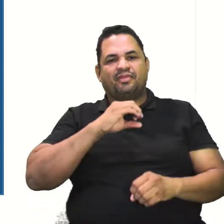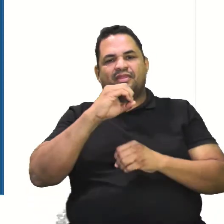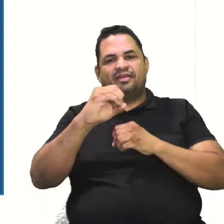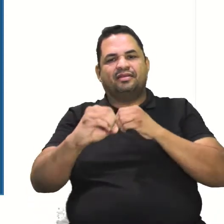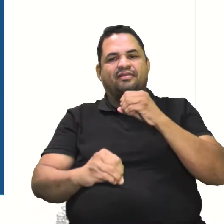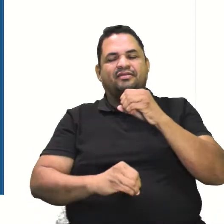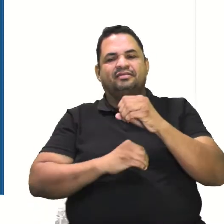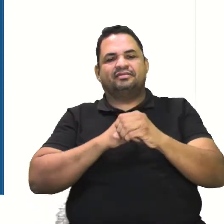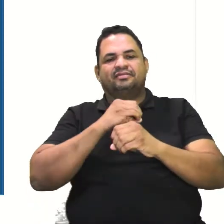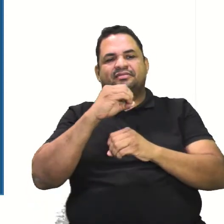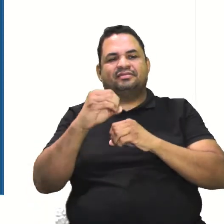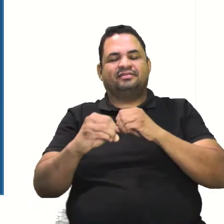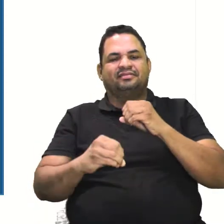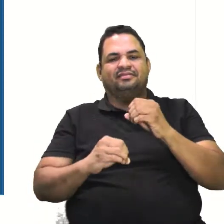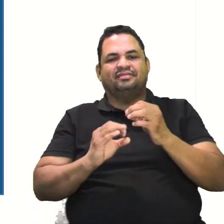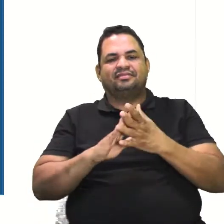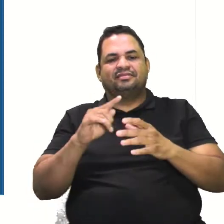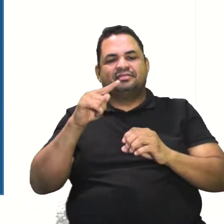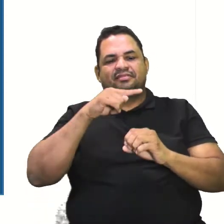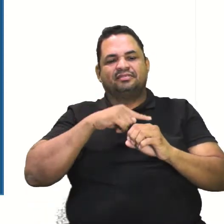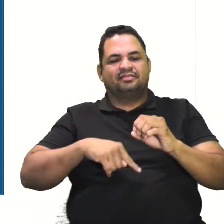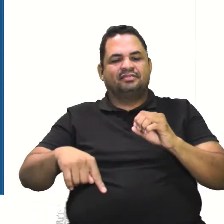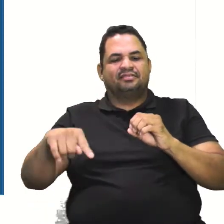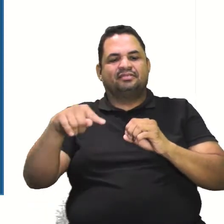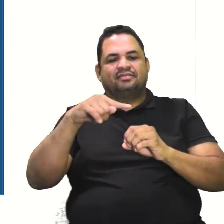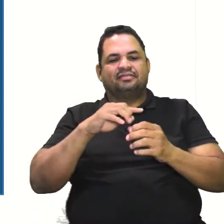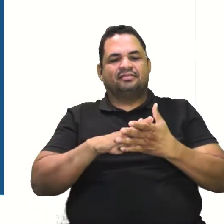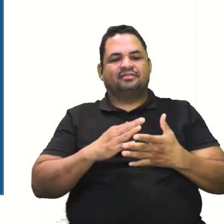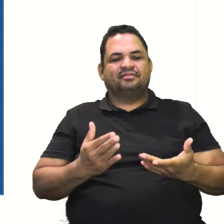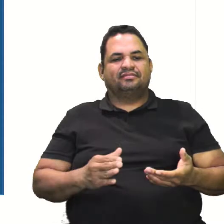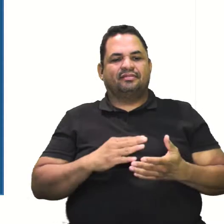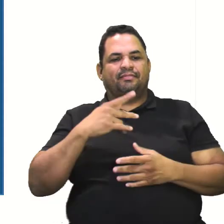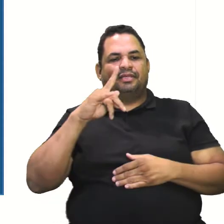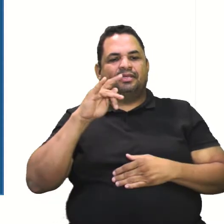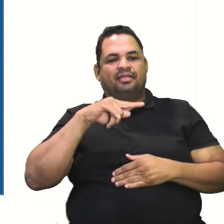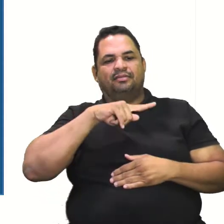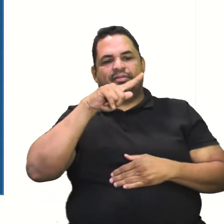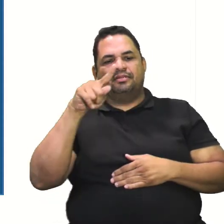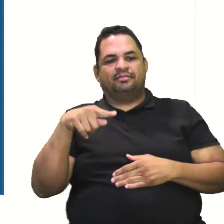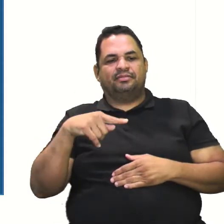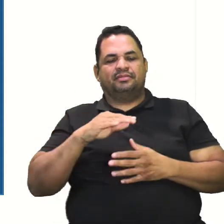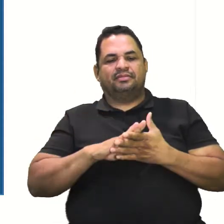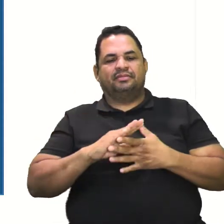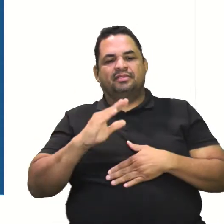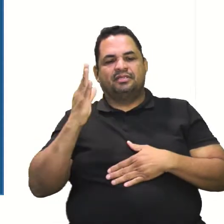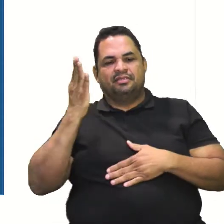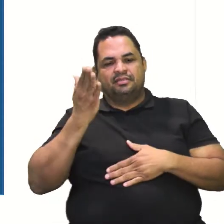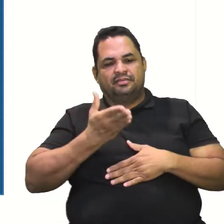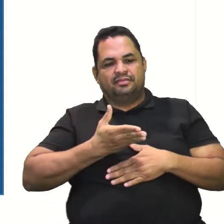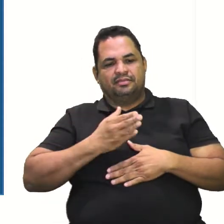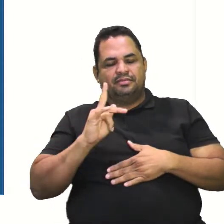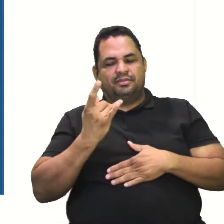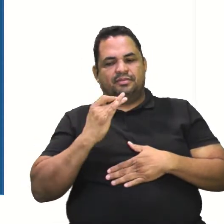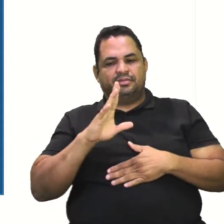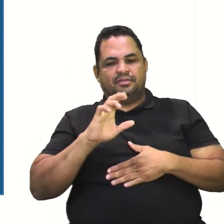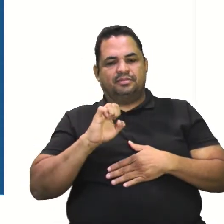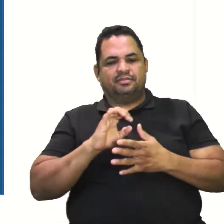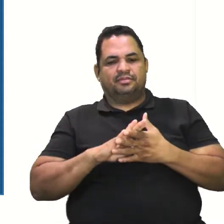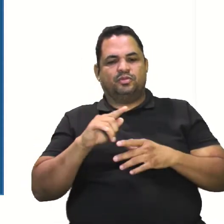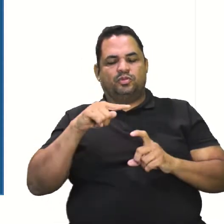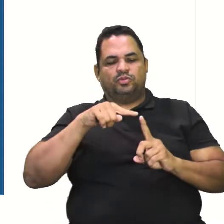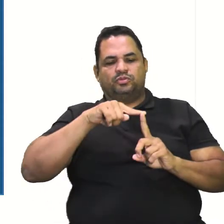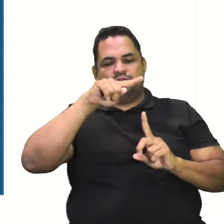torno do Sol em uma trajetória, uma órbita, cuja forma é uma Parábola? hipérbole. Elipse, hipérbole